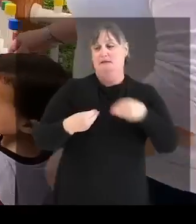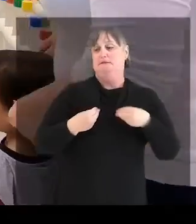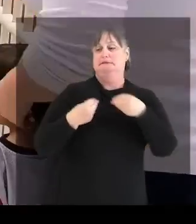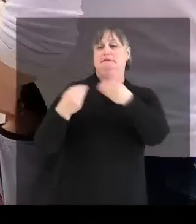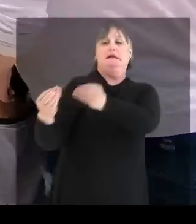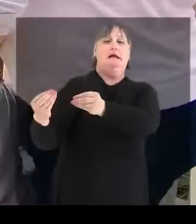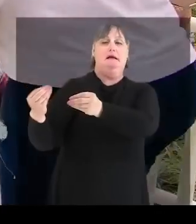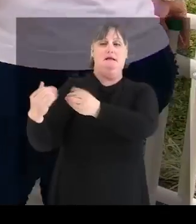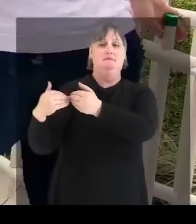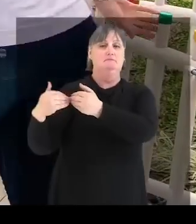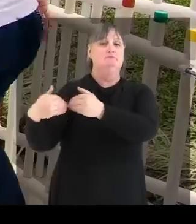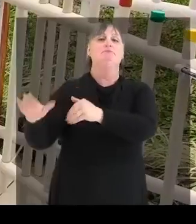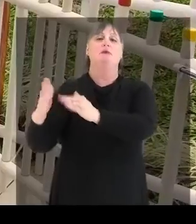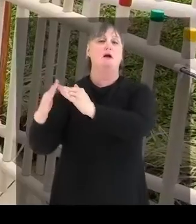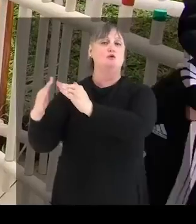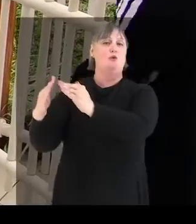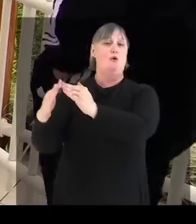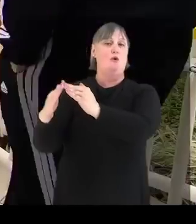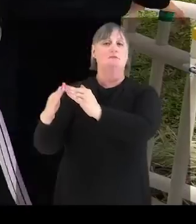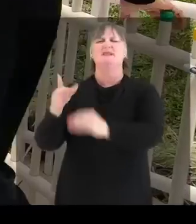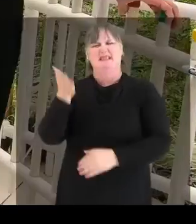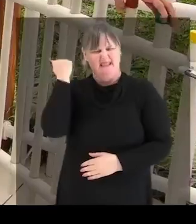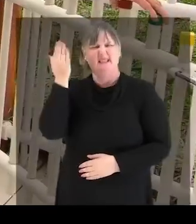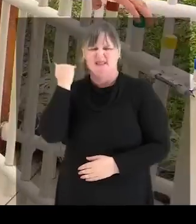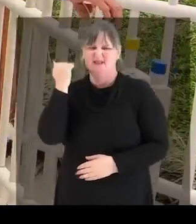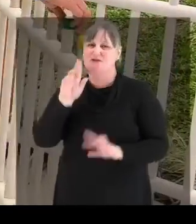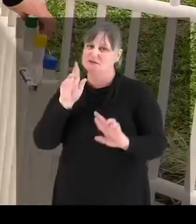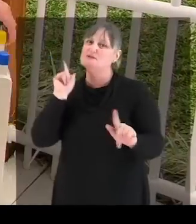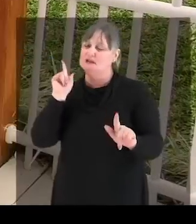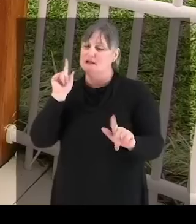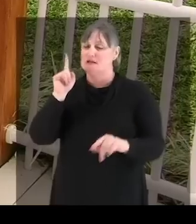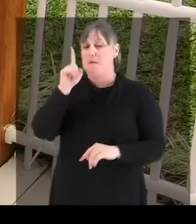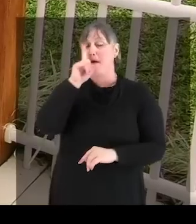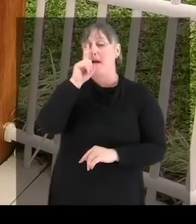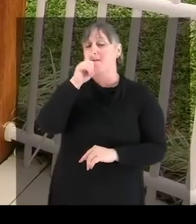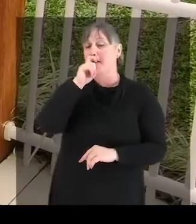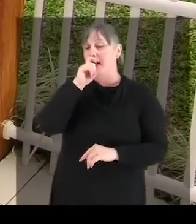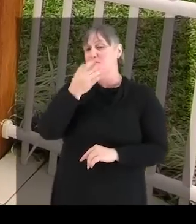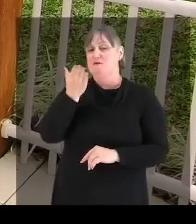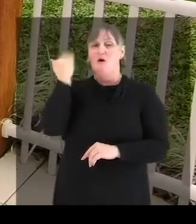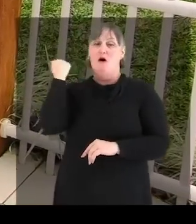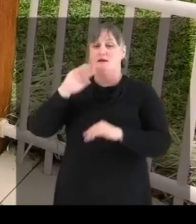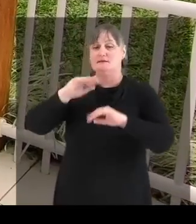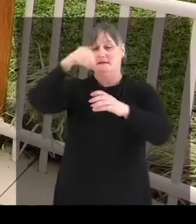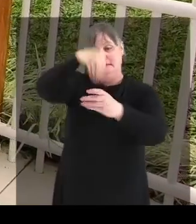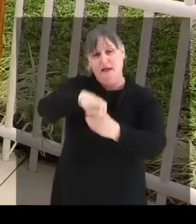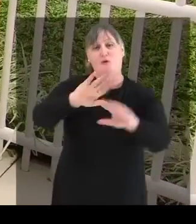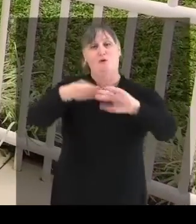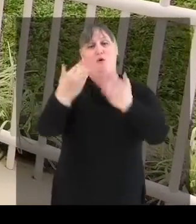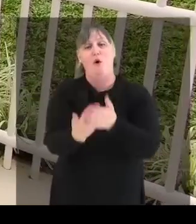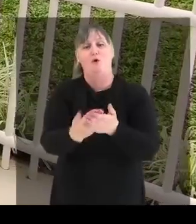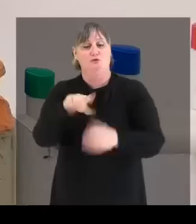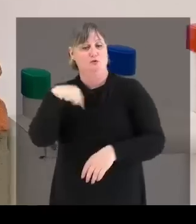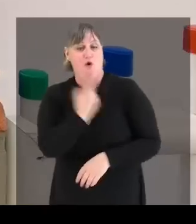entregar e pegar o filho no portão da escola. Existia essa referência, que os pais eram do portão para fora. E aqui dentro, quem